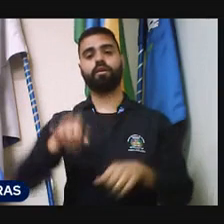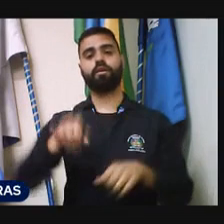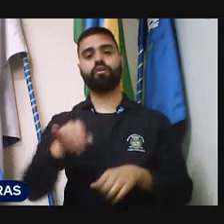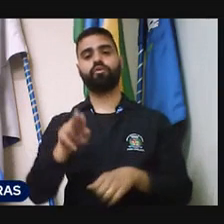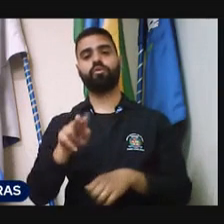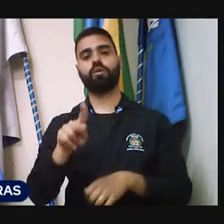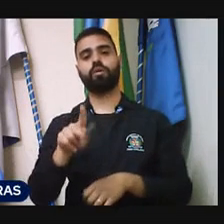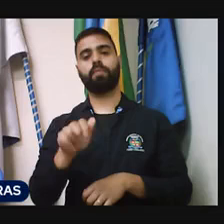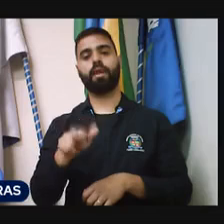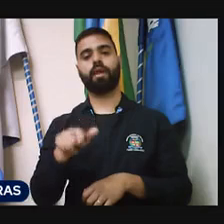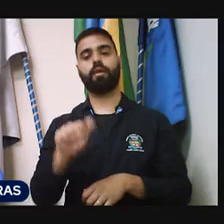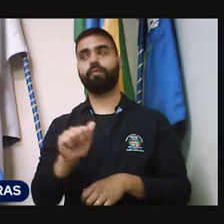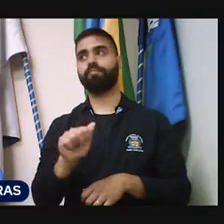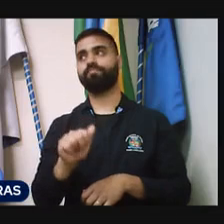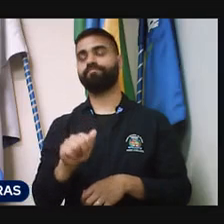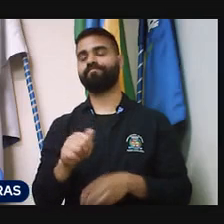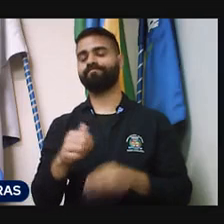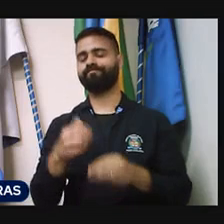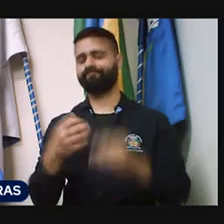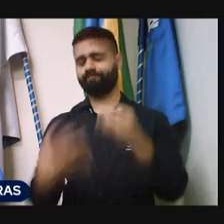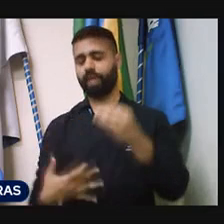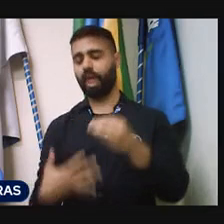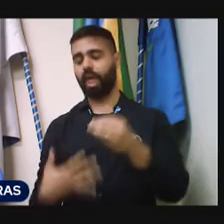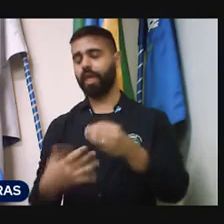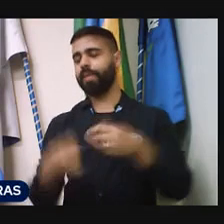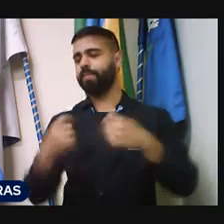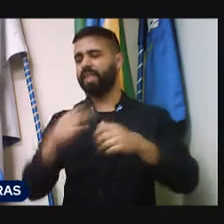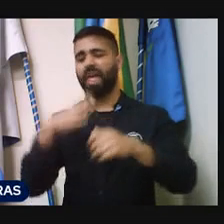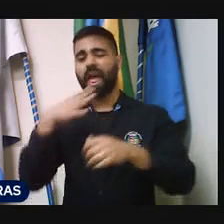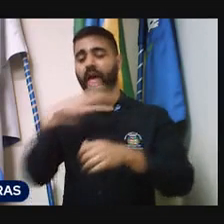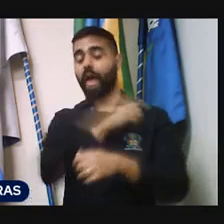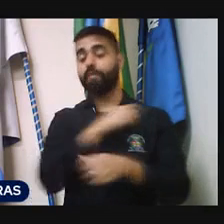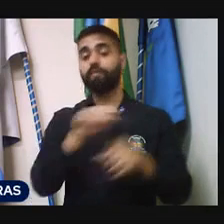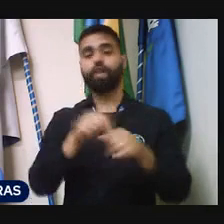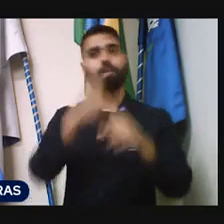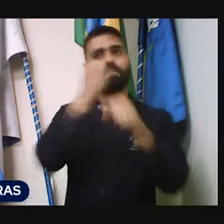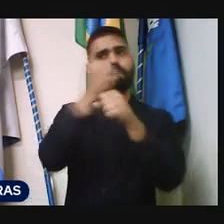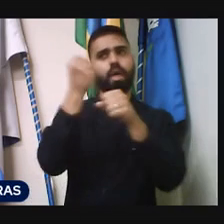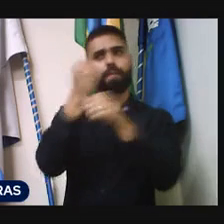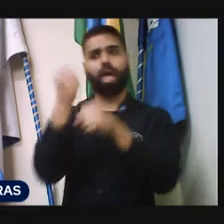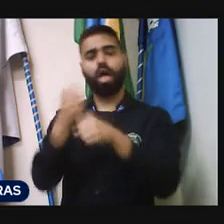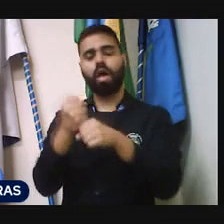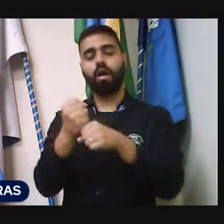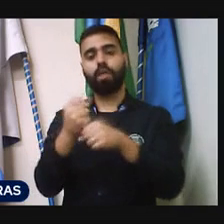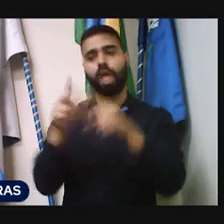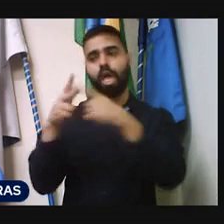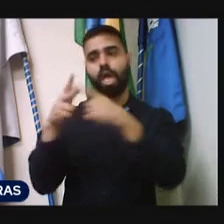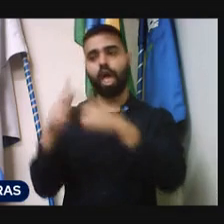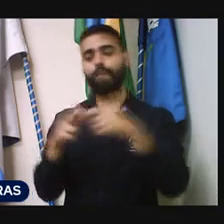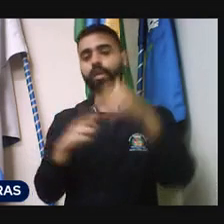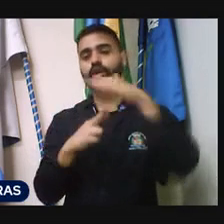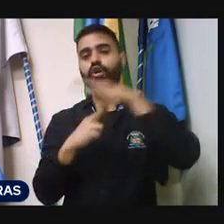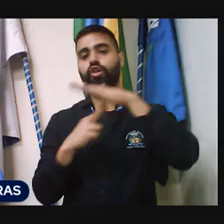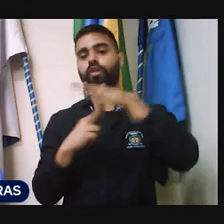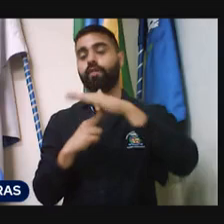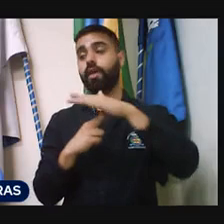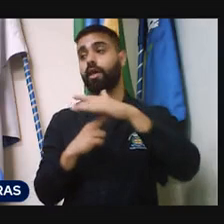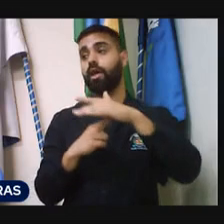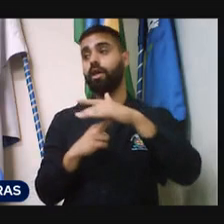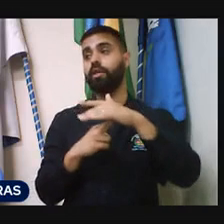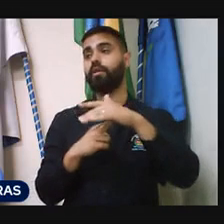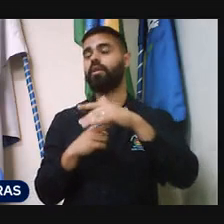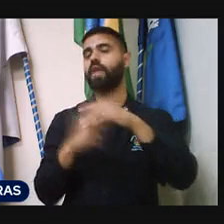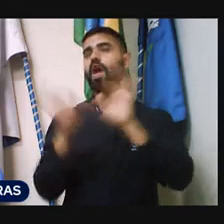Juparaná justificativa urge a necessidade de uma ampla reforma no terminal rodoviário daquele distrito como